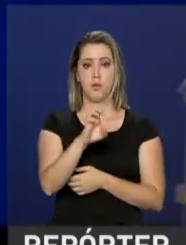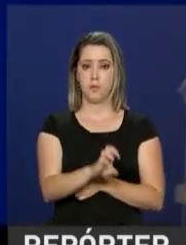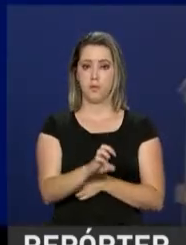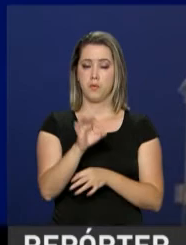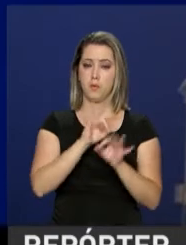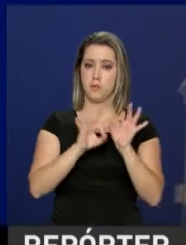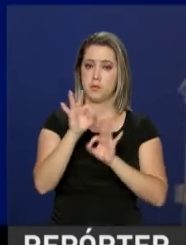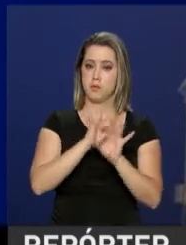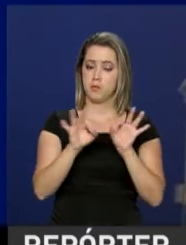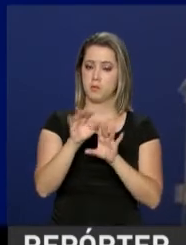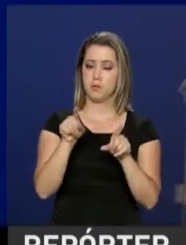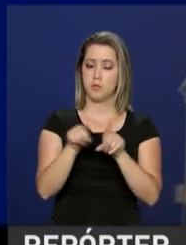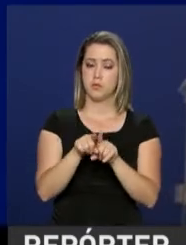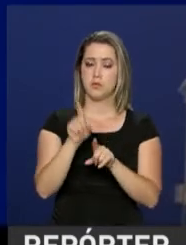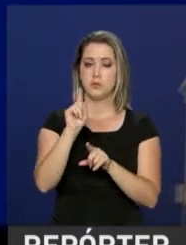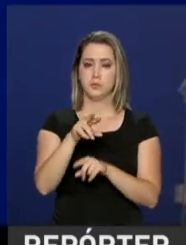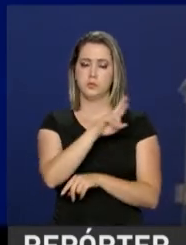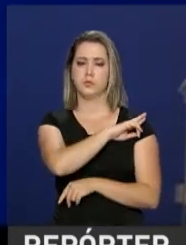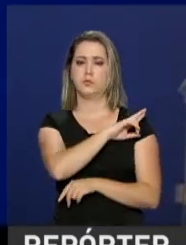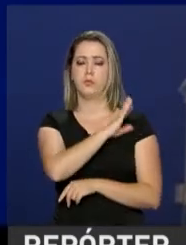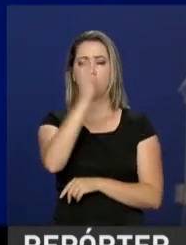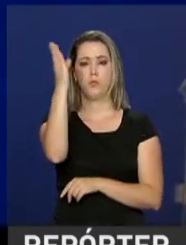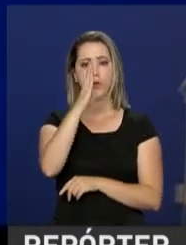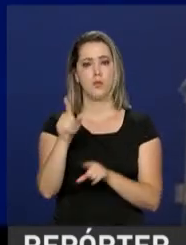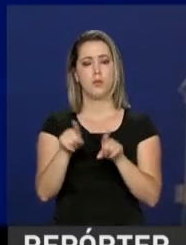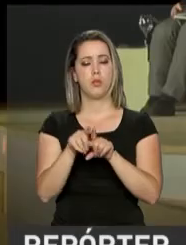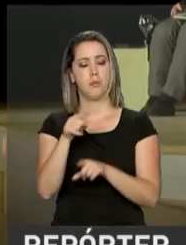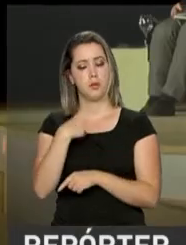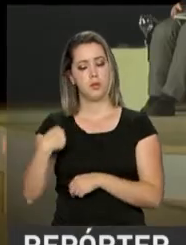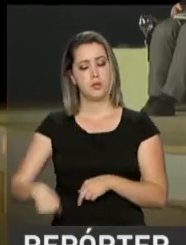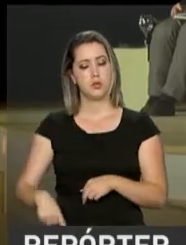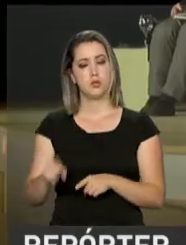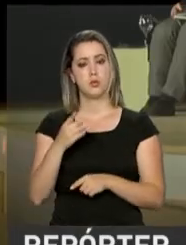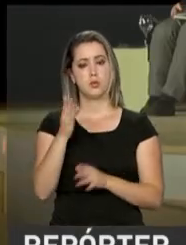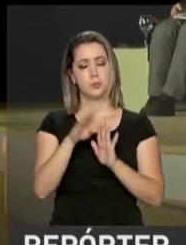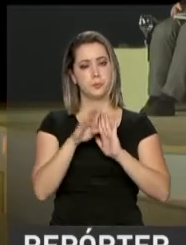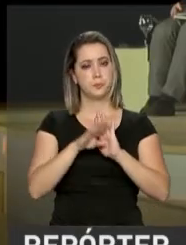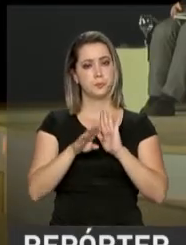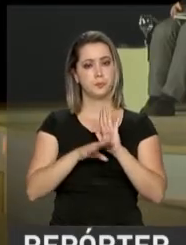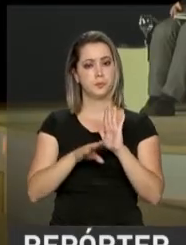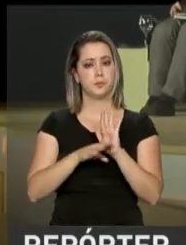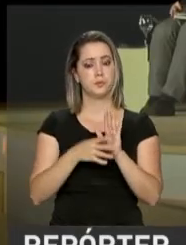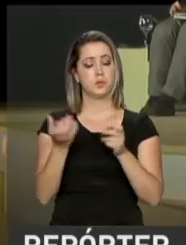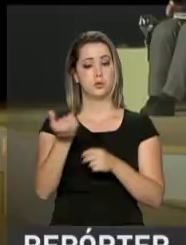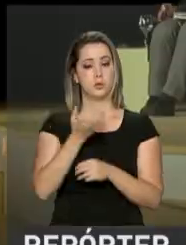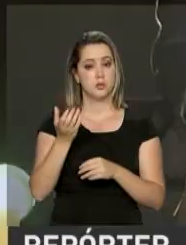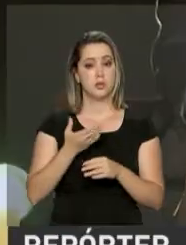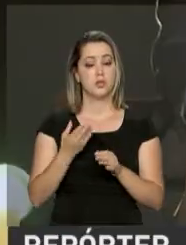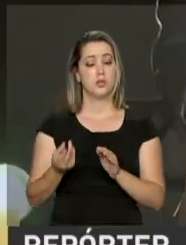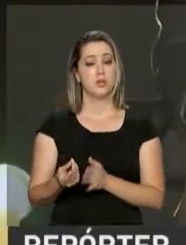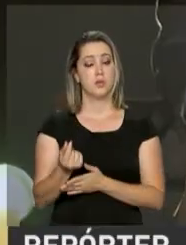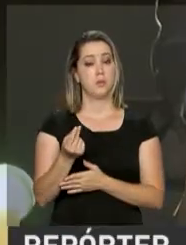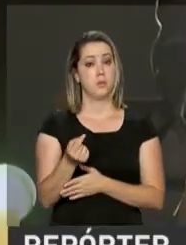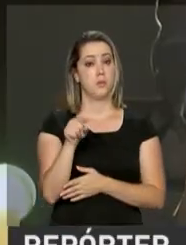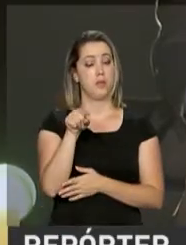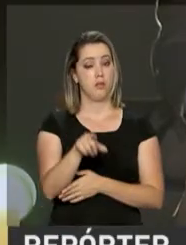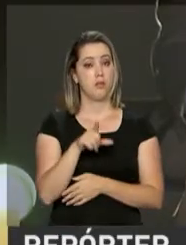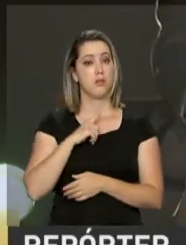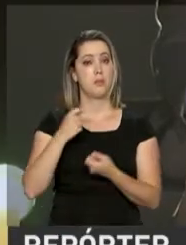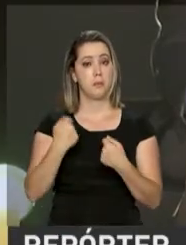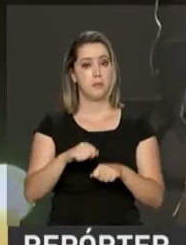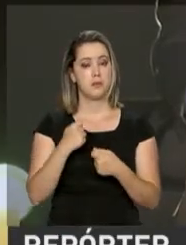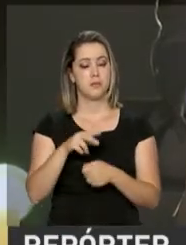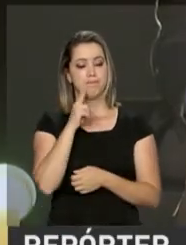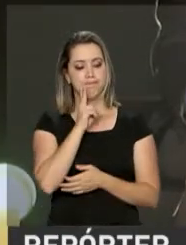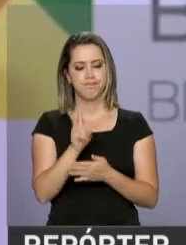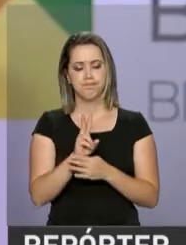do Planejamento e terá representantes do Brasil e da China. Os projetos interessados em contar com financiamento serão submetidos a